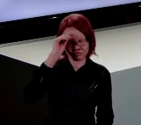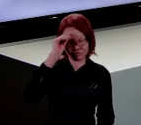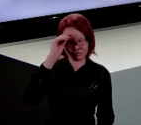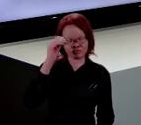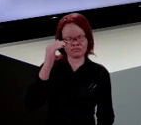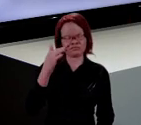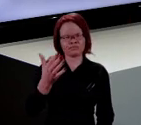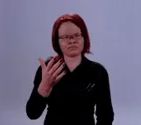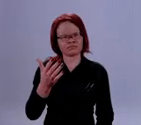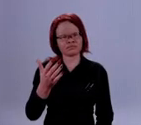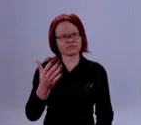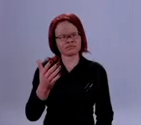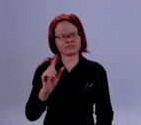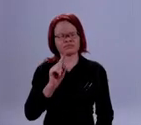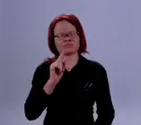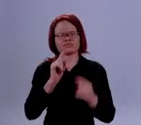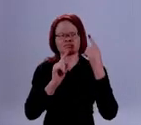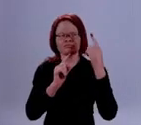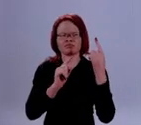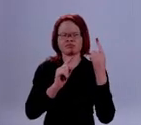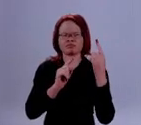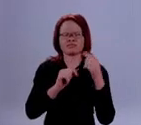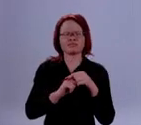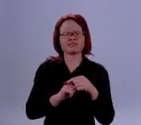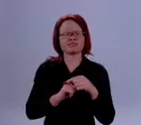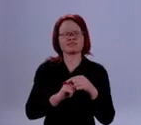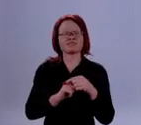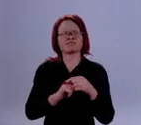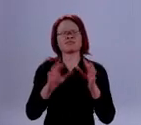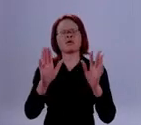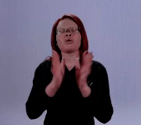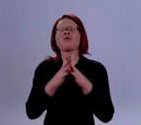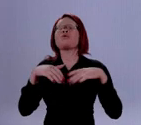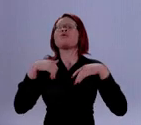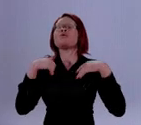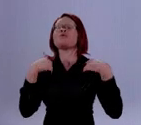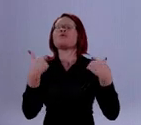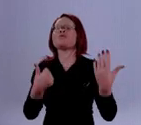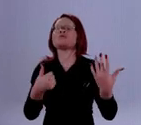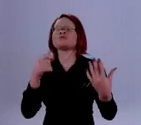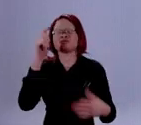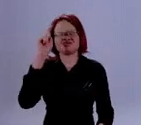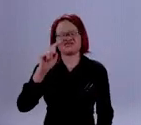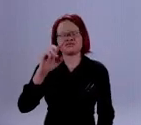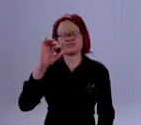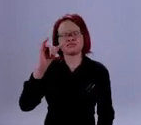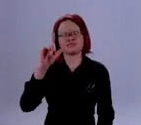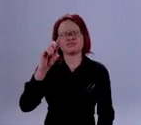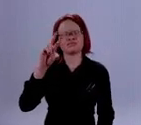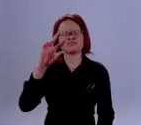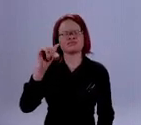compreenderam muito bem a pergunta número um e onde está a chuva